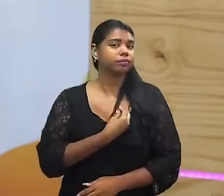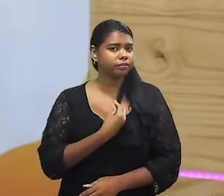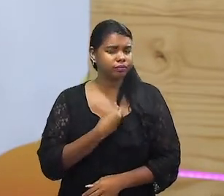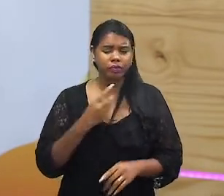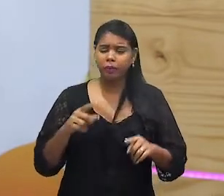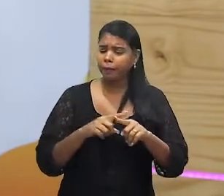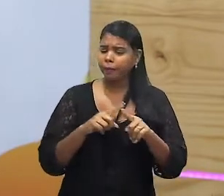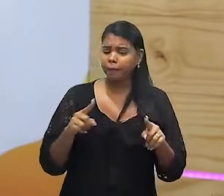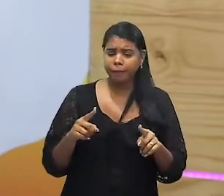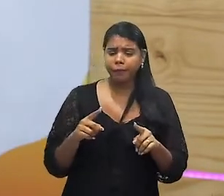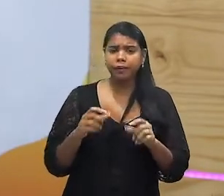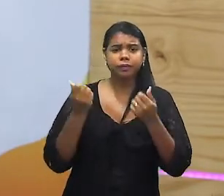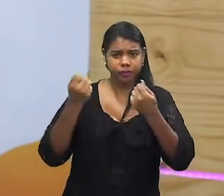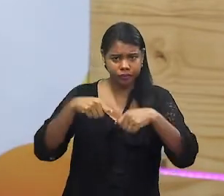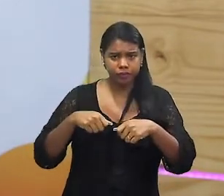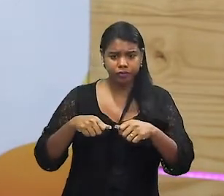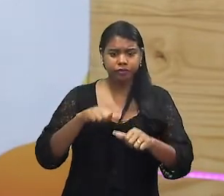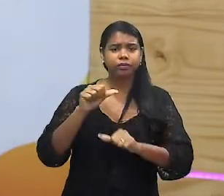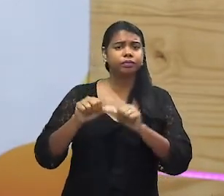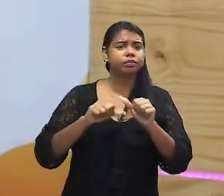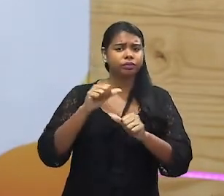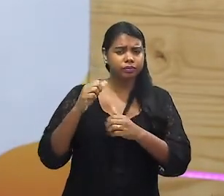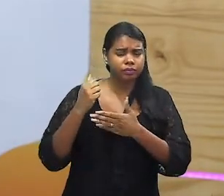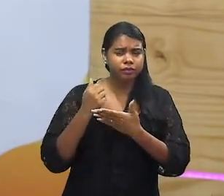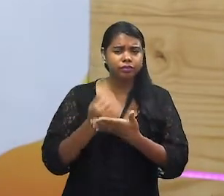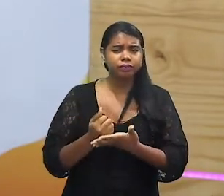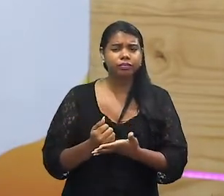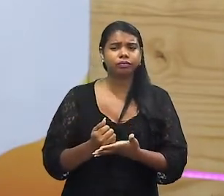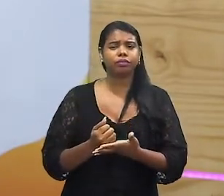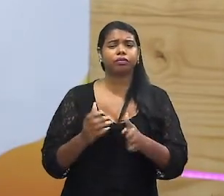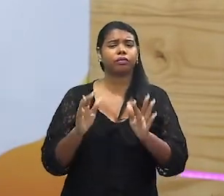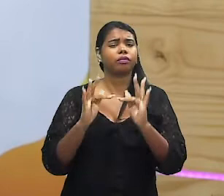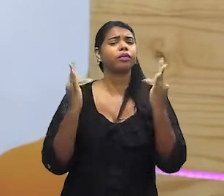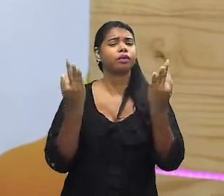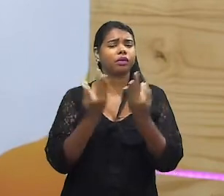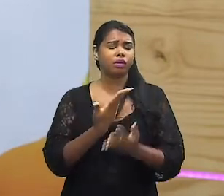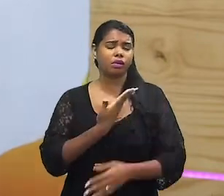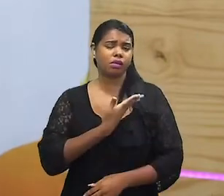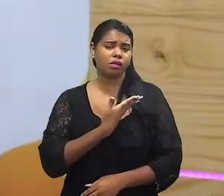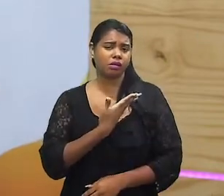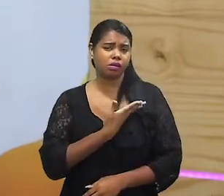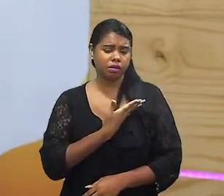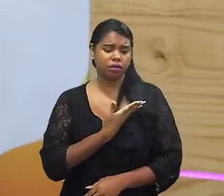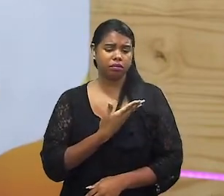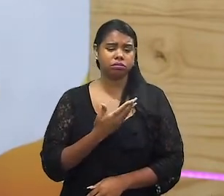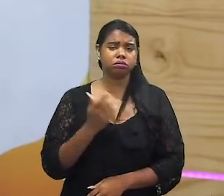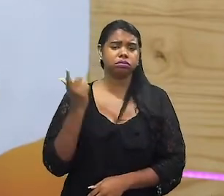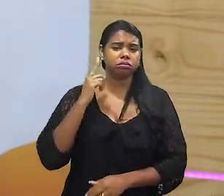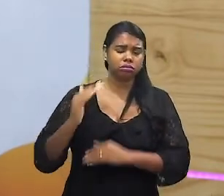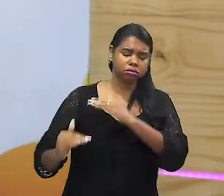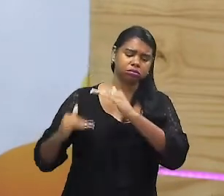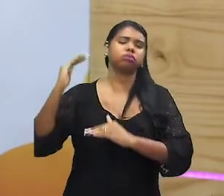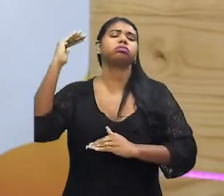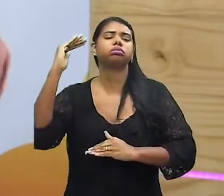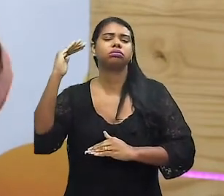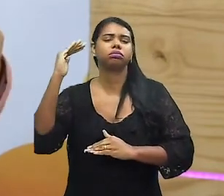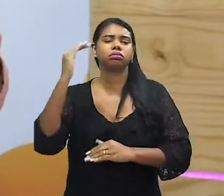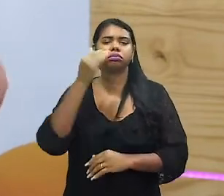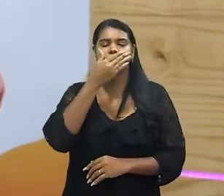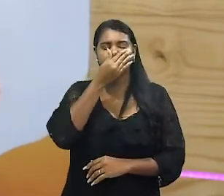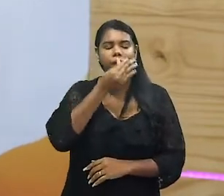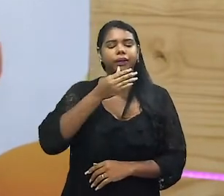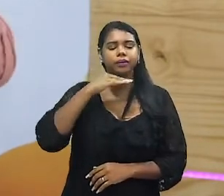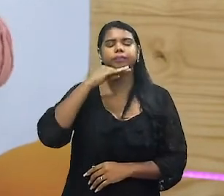mas que é possível, com rede de apoio, com a família, com os amigos, sobrepujar esse mal-estar. Mas, no